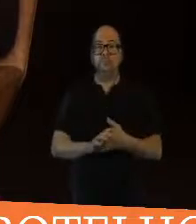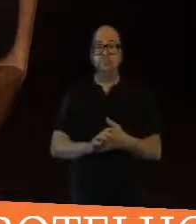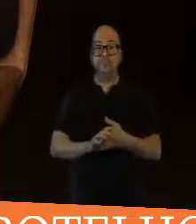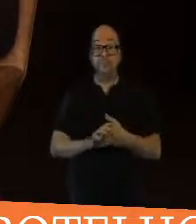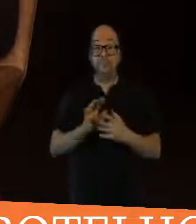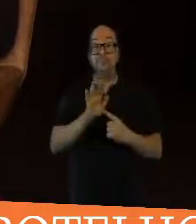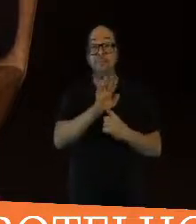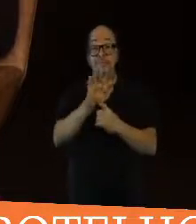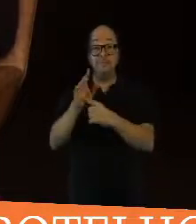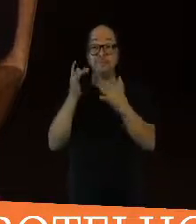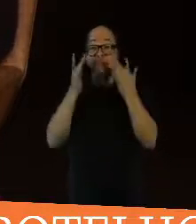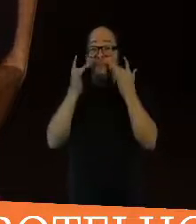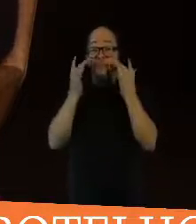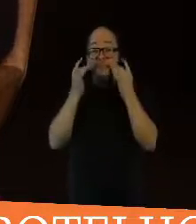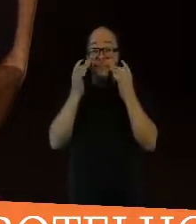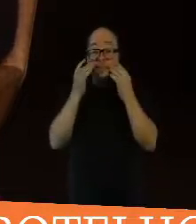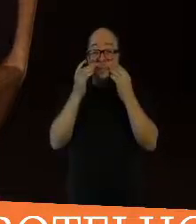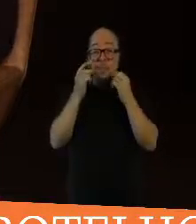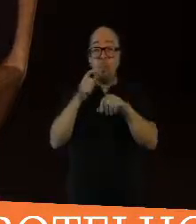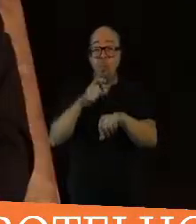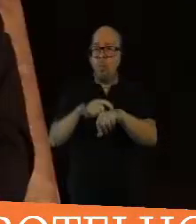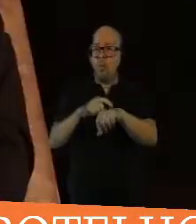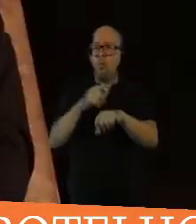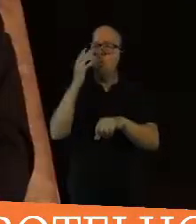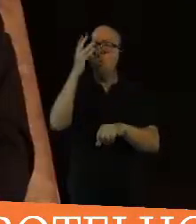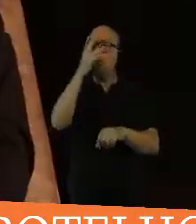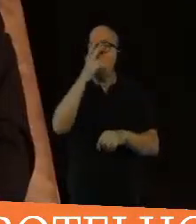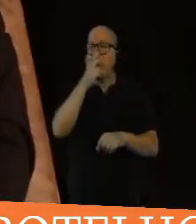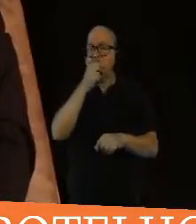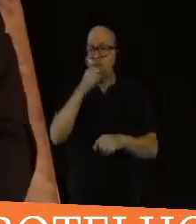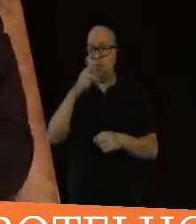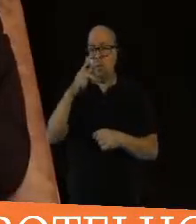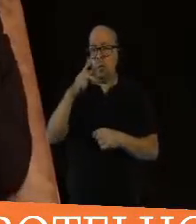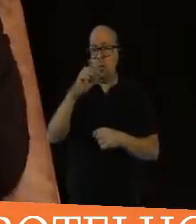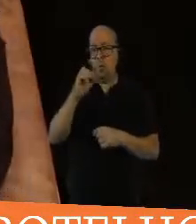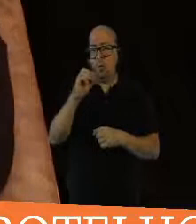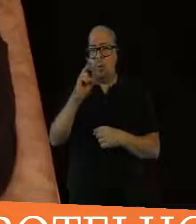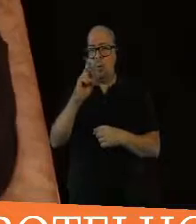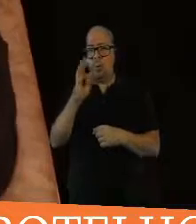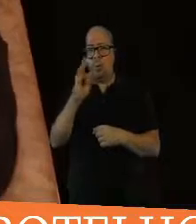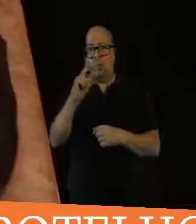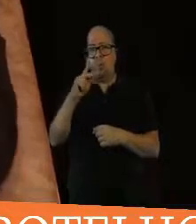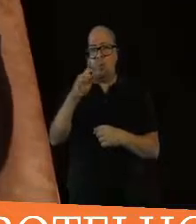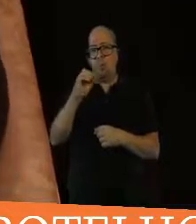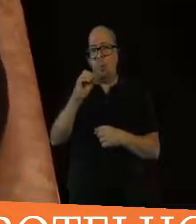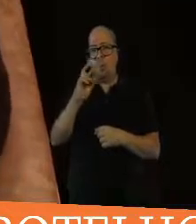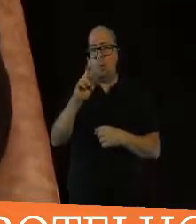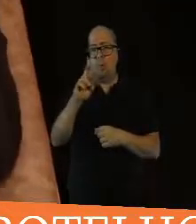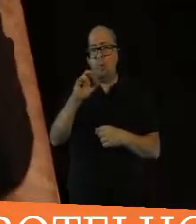peculiar, bonita, né? Uma parte bonita, assim, que é o potpourri. Né? É justamente nesse momento do nosso espetáculo que a gente